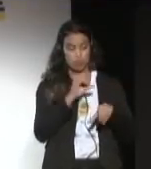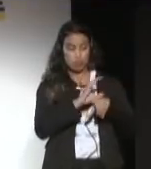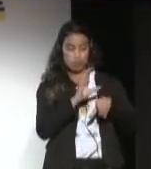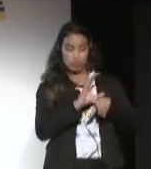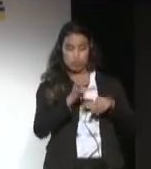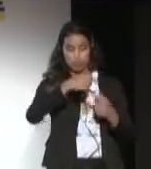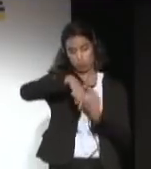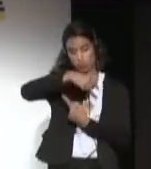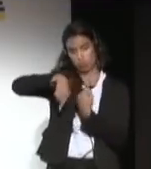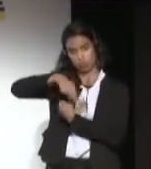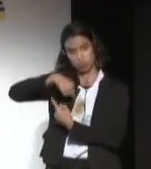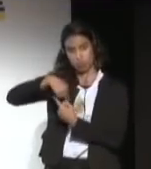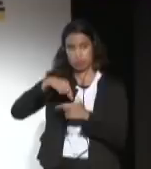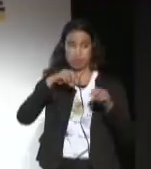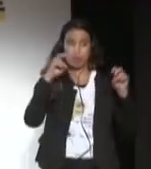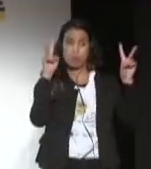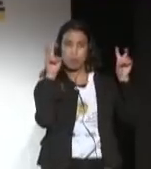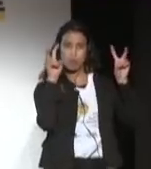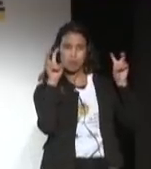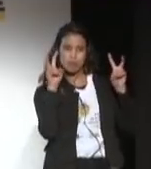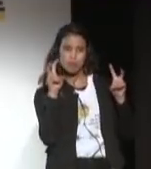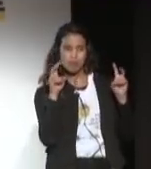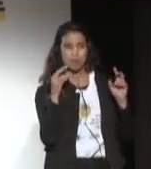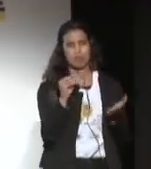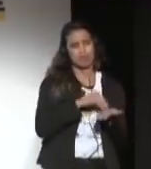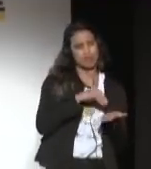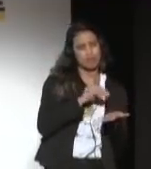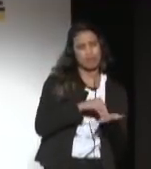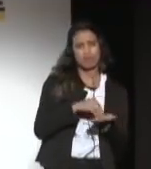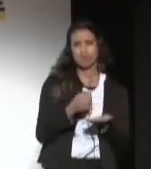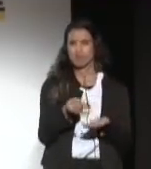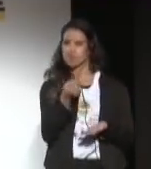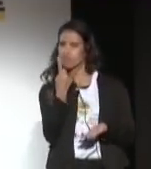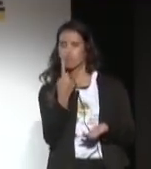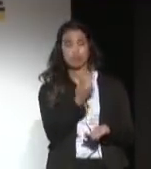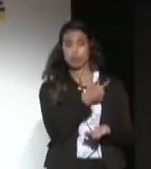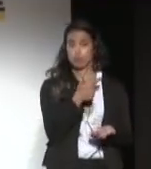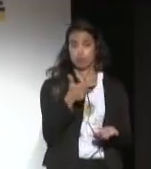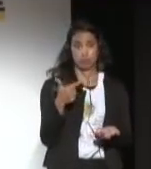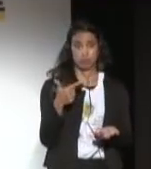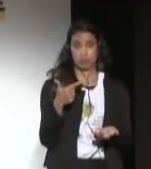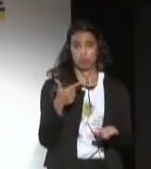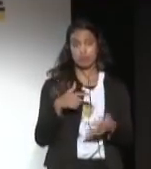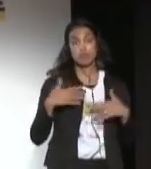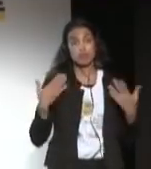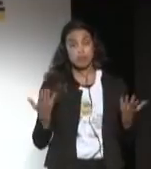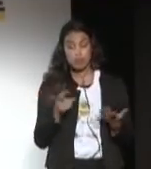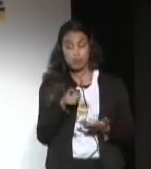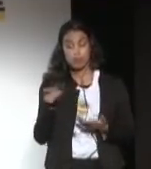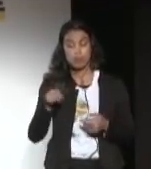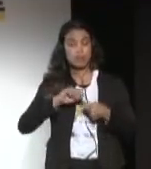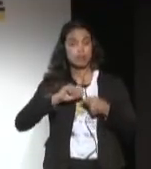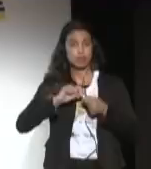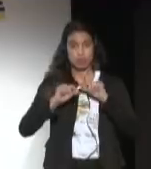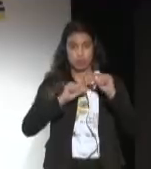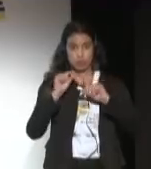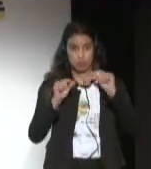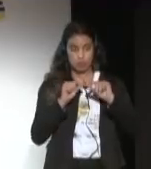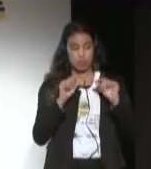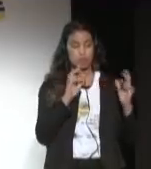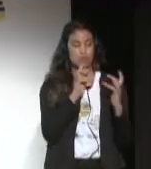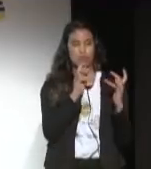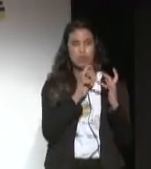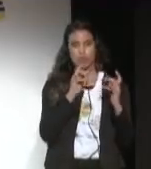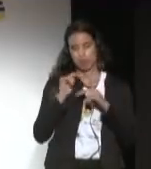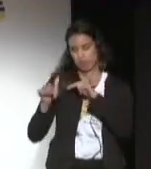A matéria não é redundante, não deixa lacunas no conhecimento dos alunos. Então, o que eles fazem é conectar